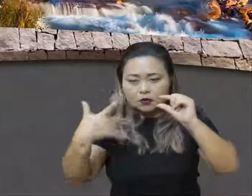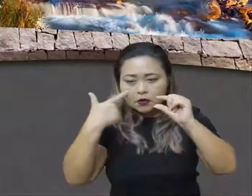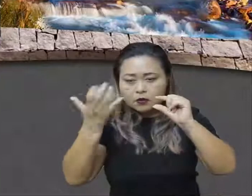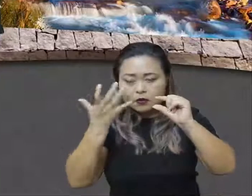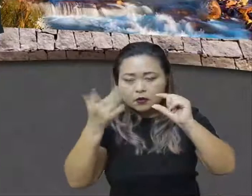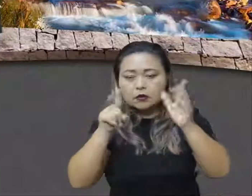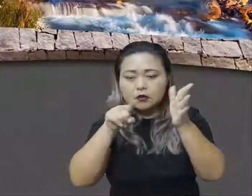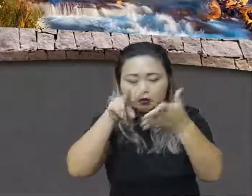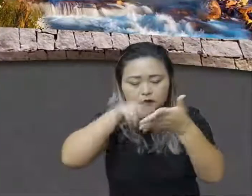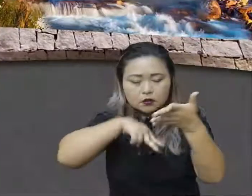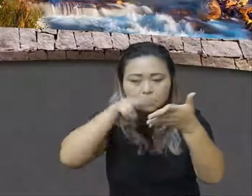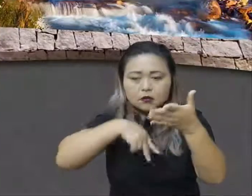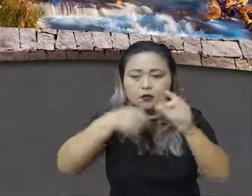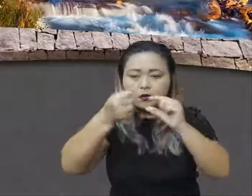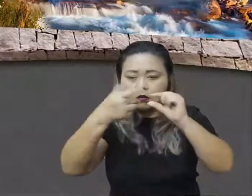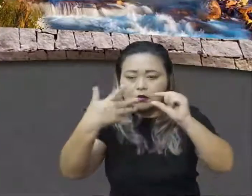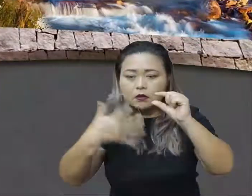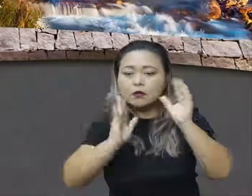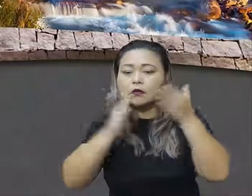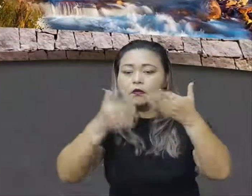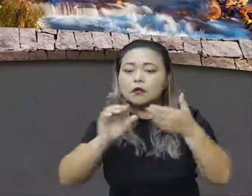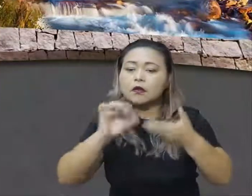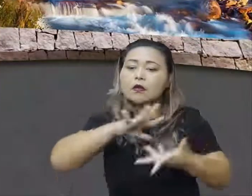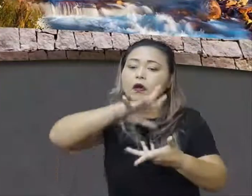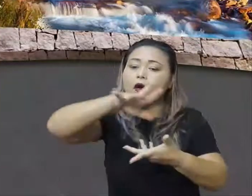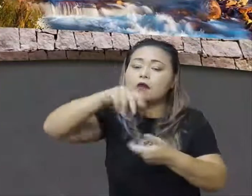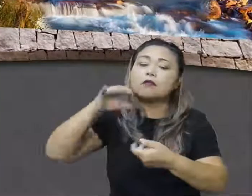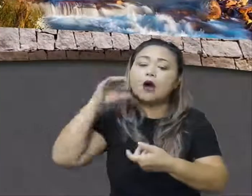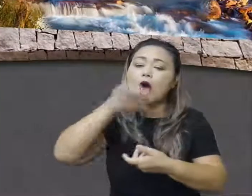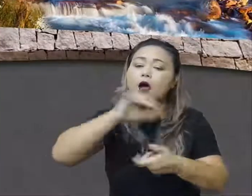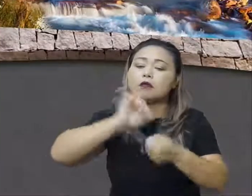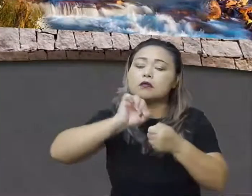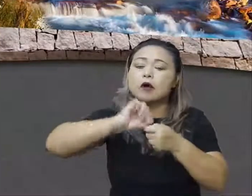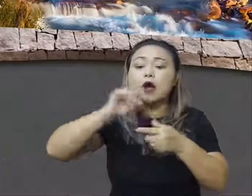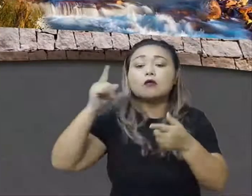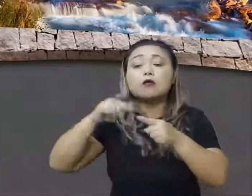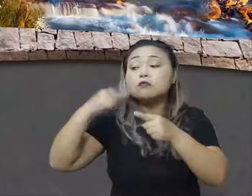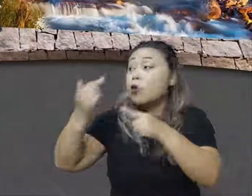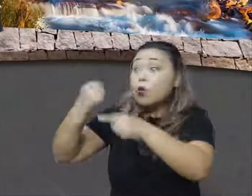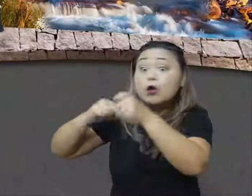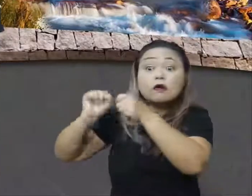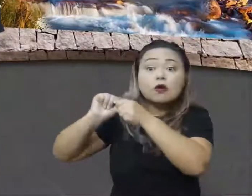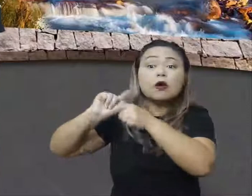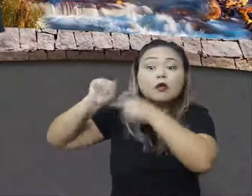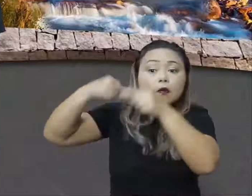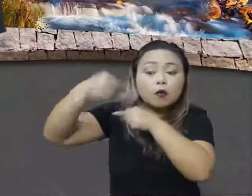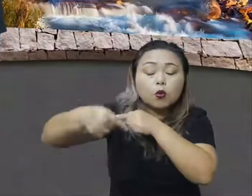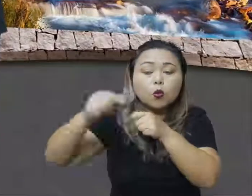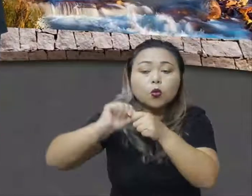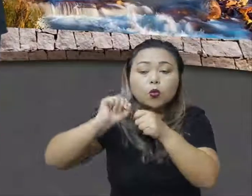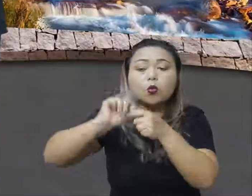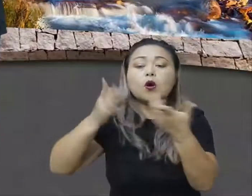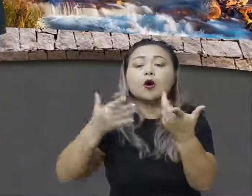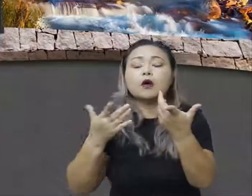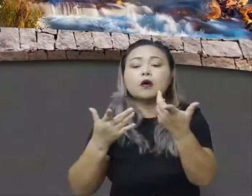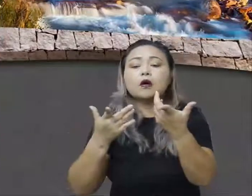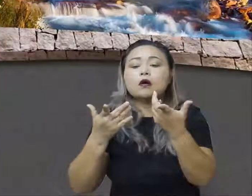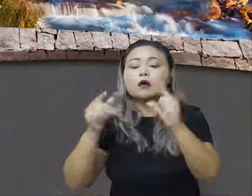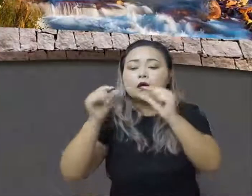ler. Coloca artigos científicos sobre aquecimento global, causas e consequências. Artigos científicos